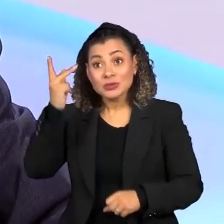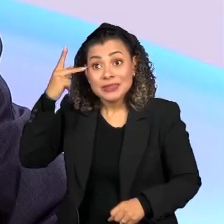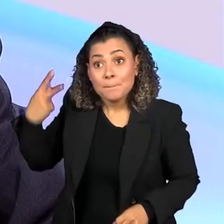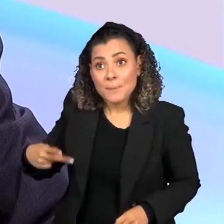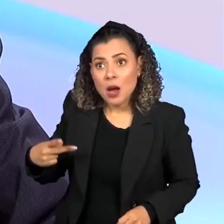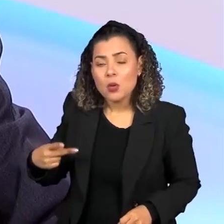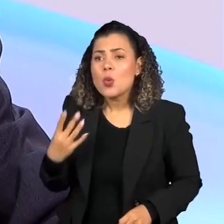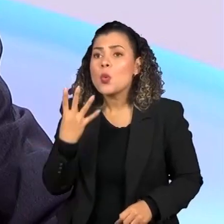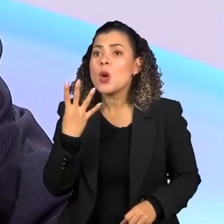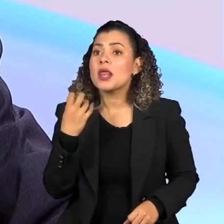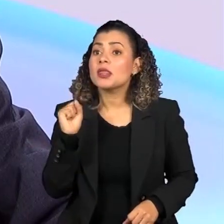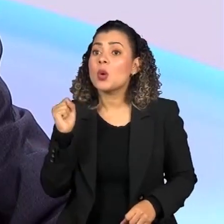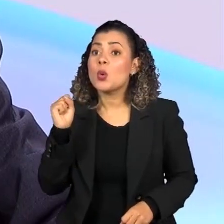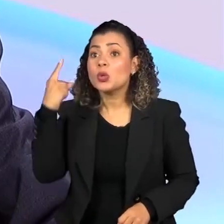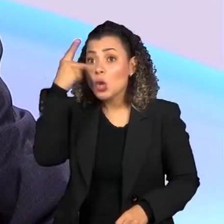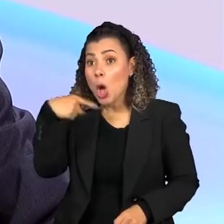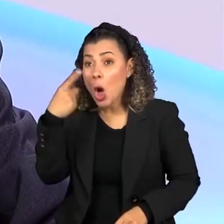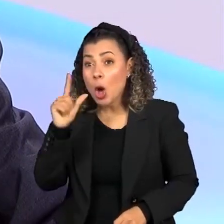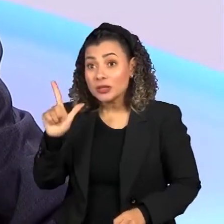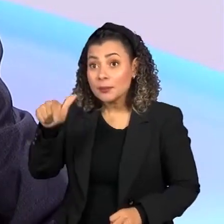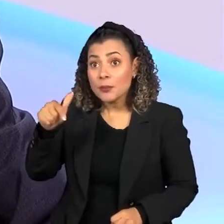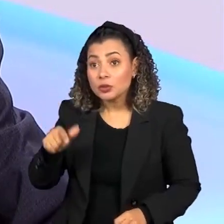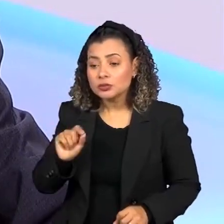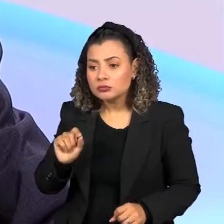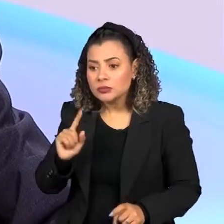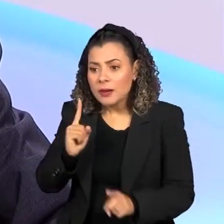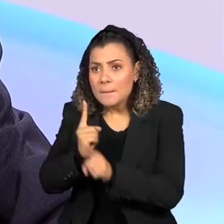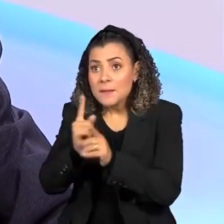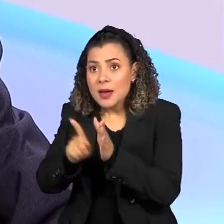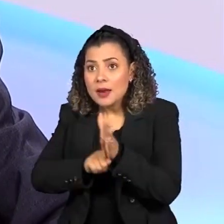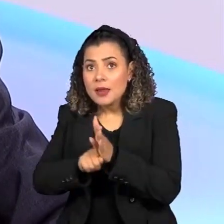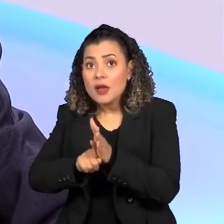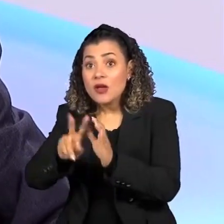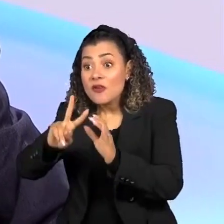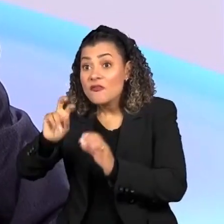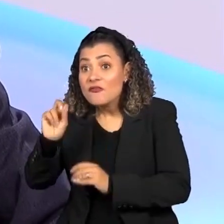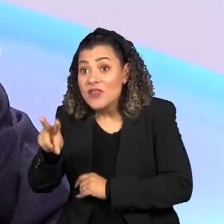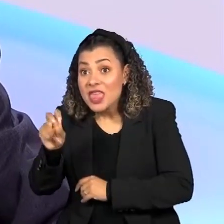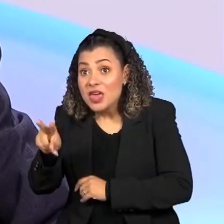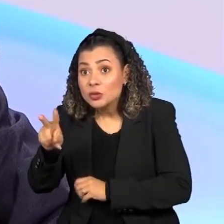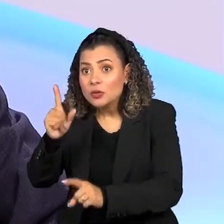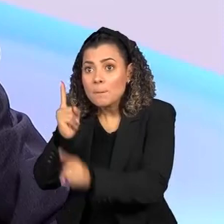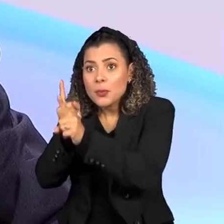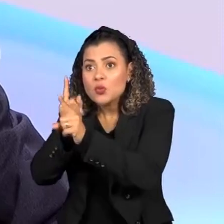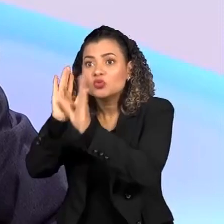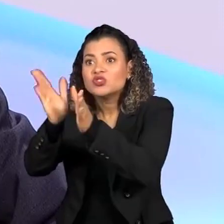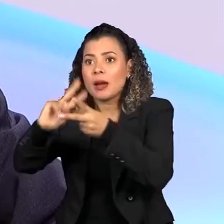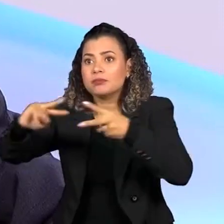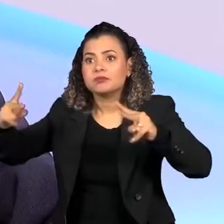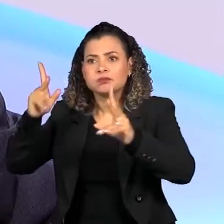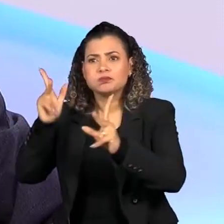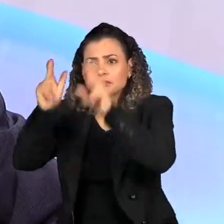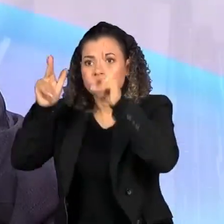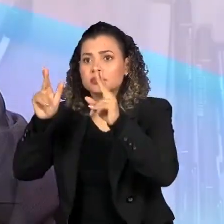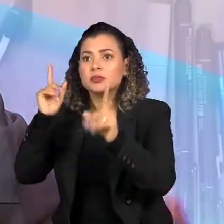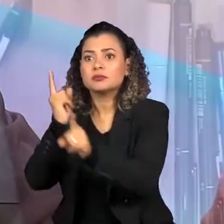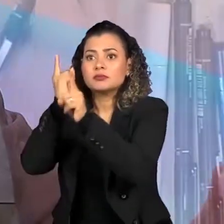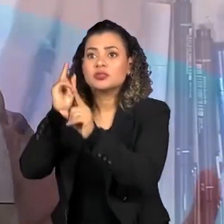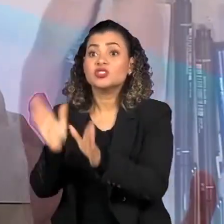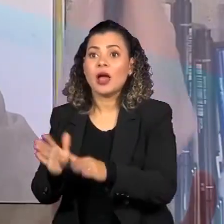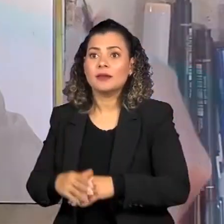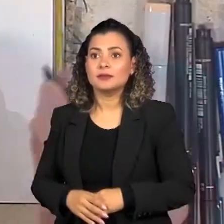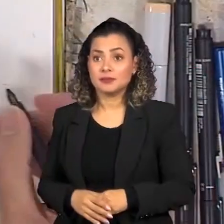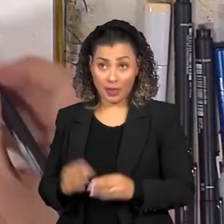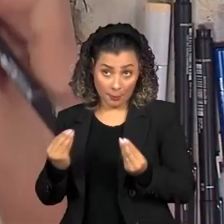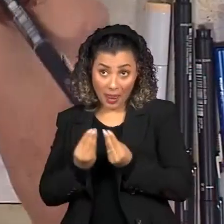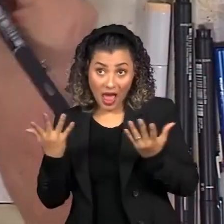48 horas depois o Genoma do vírus daquele paciente estava sequenciado que que